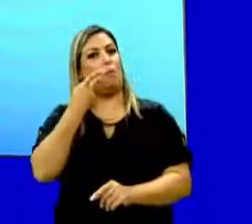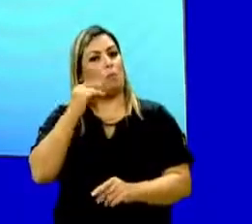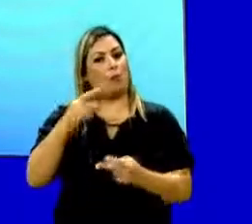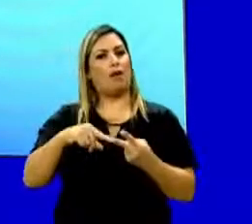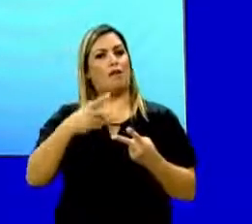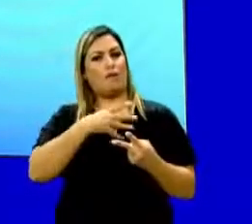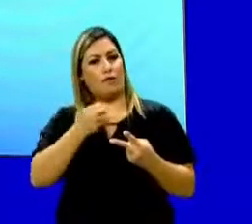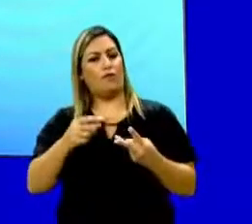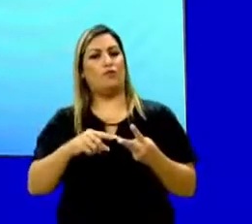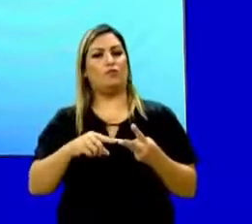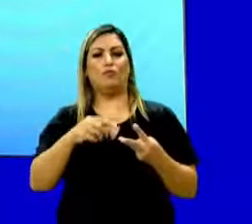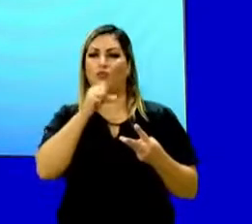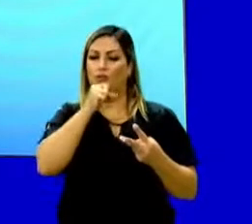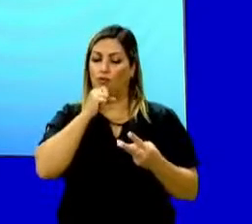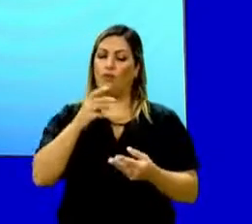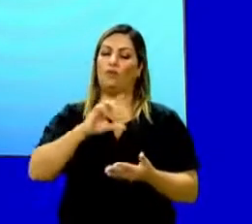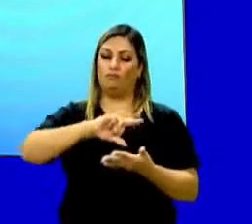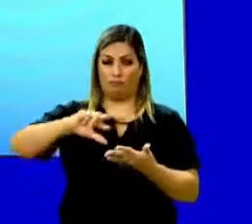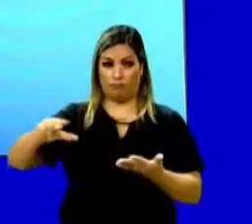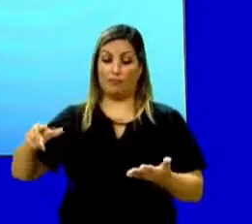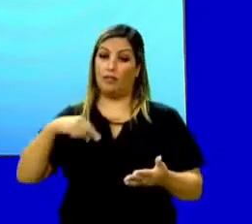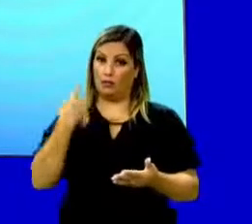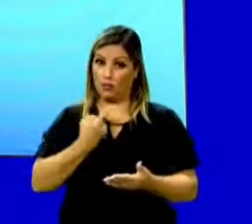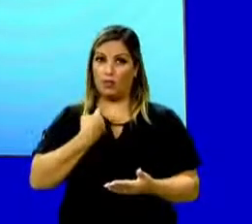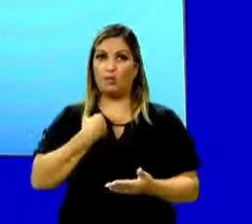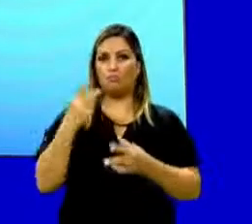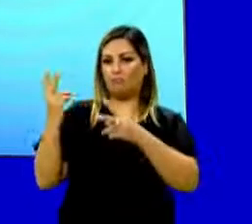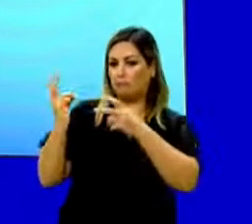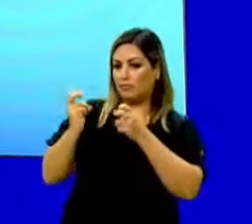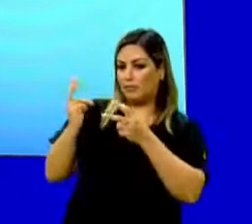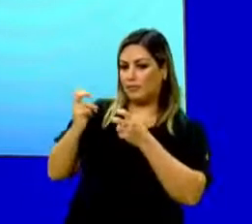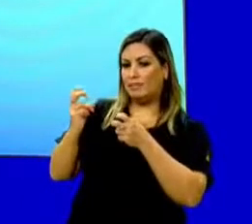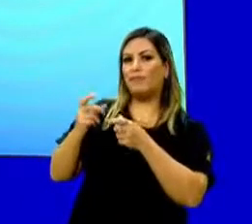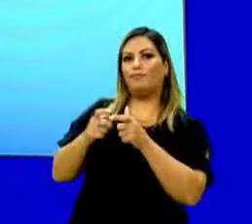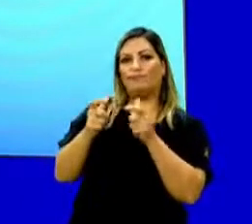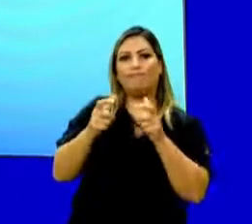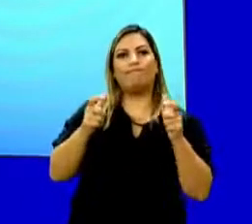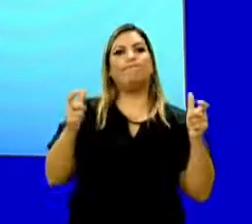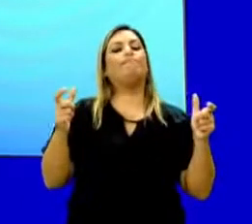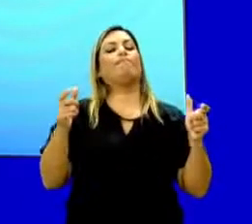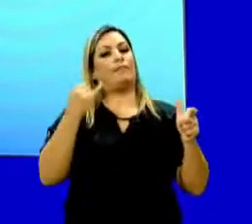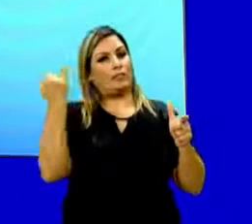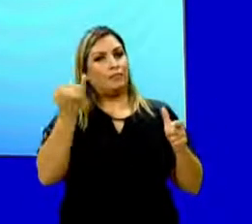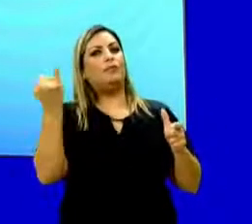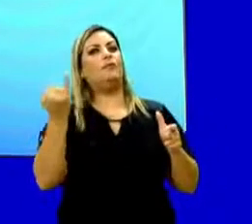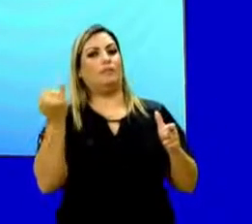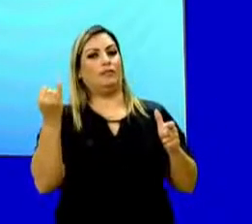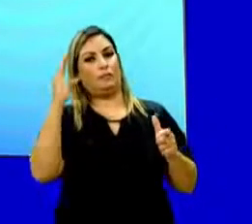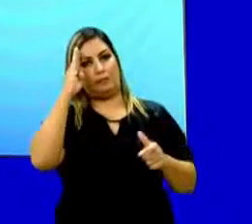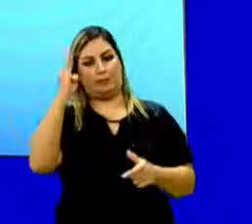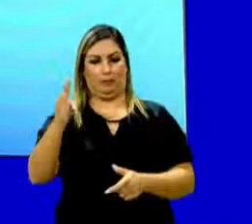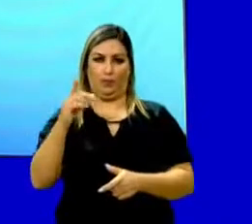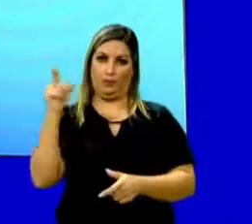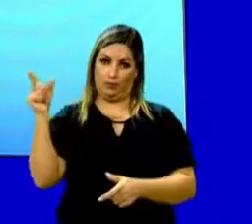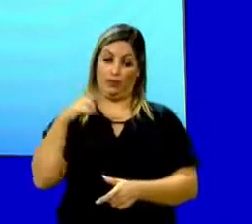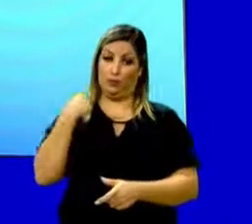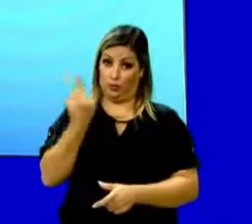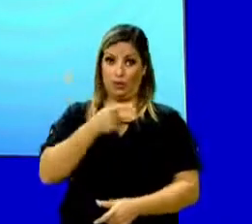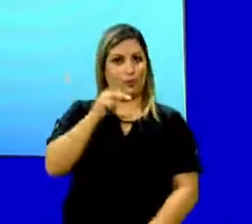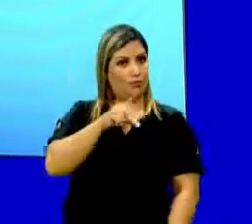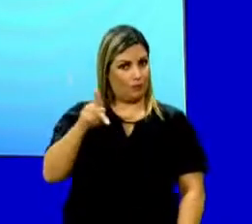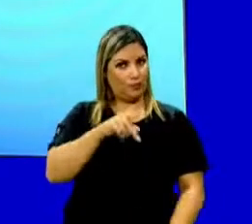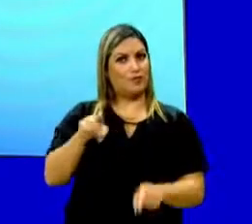pais, filhos, né? E assim a gente vai ficando e percebendo a dimensão da importância disso. Nós, por exemplo, os